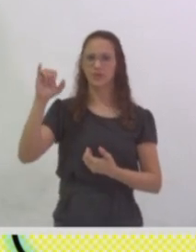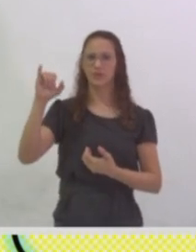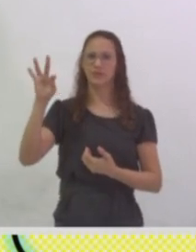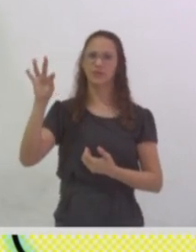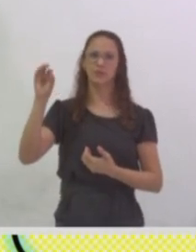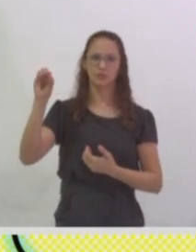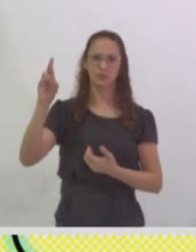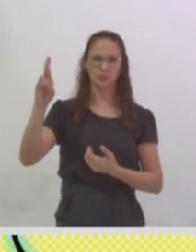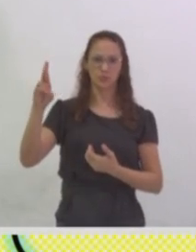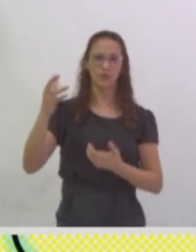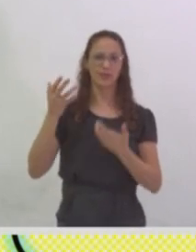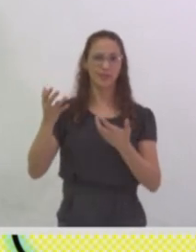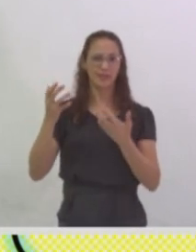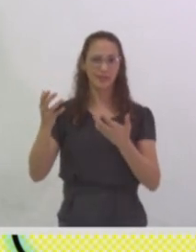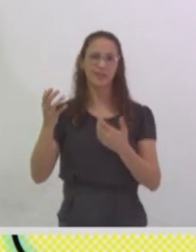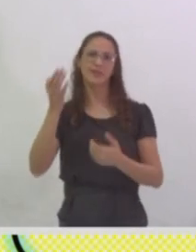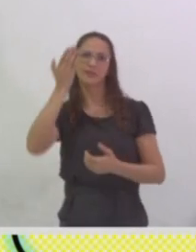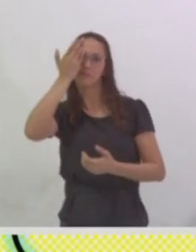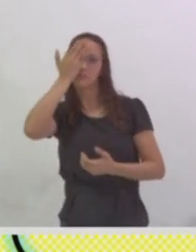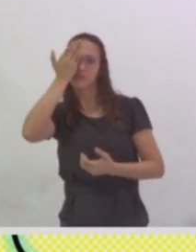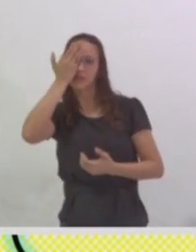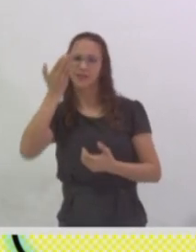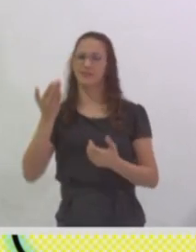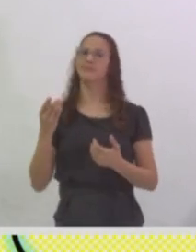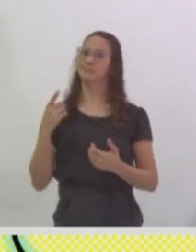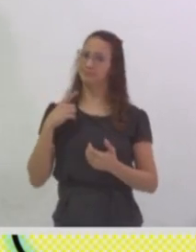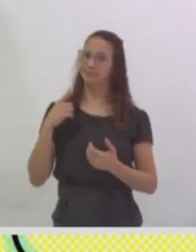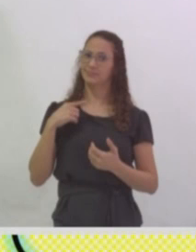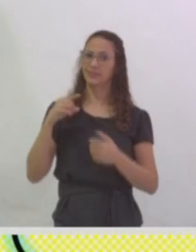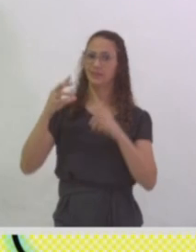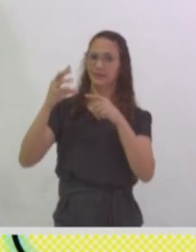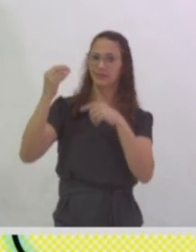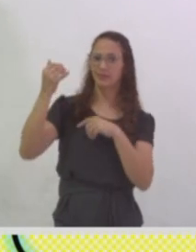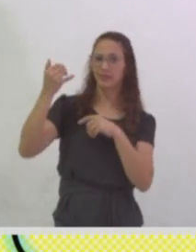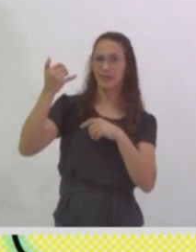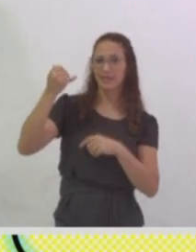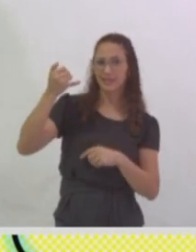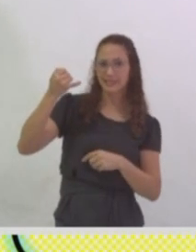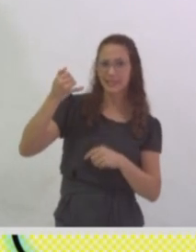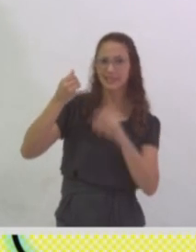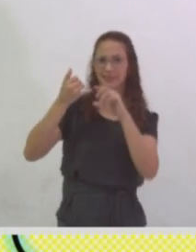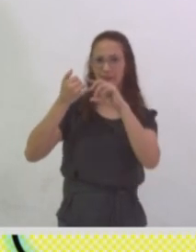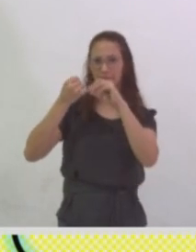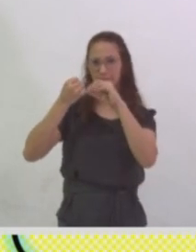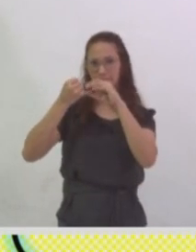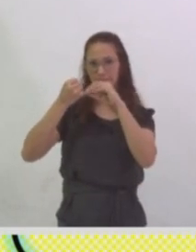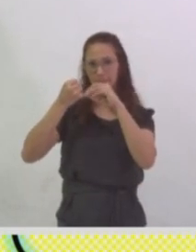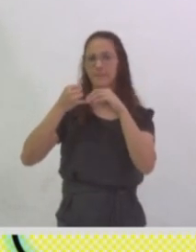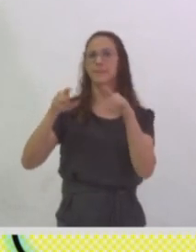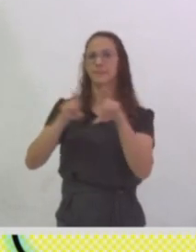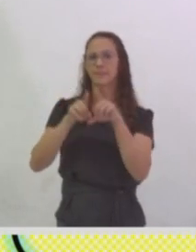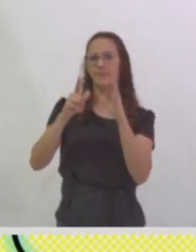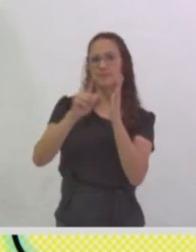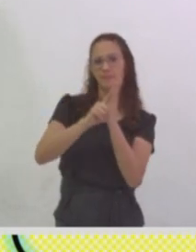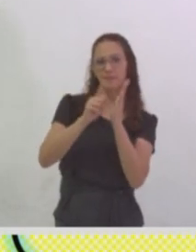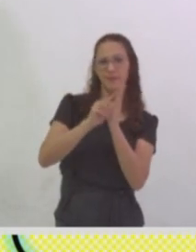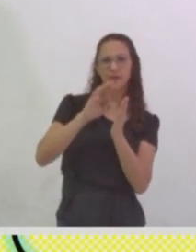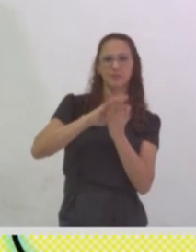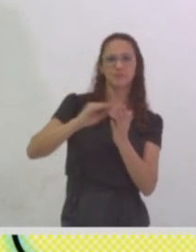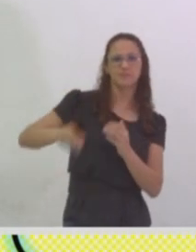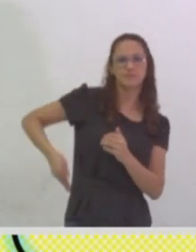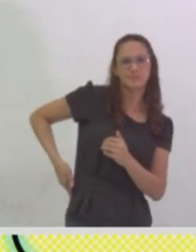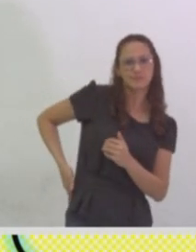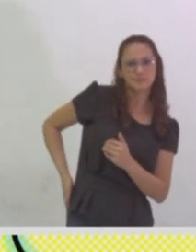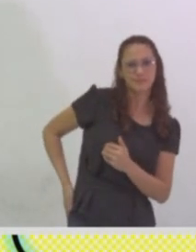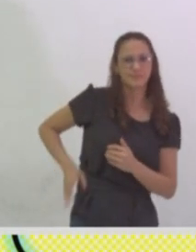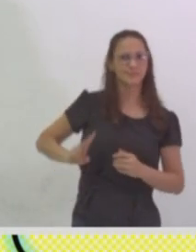ser um pirata. Não é isso? Isso era a introdução, que é o início do texto. O desenvolvimento do texto, que